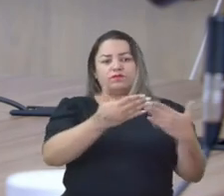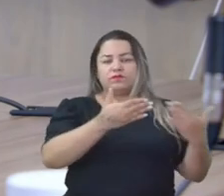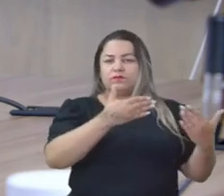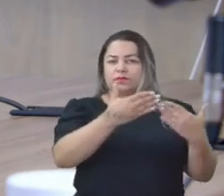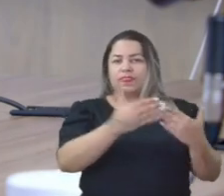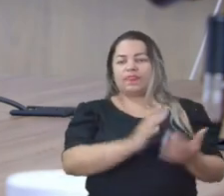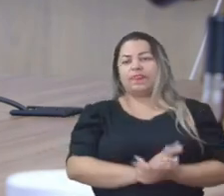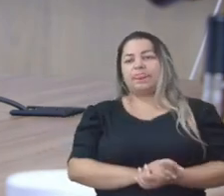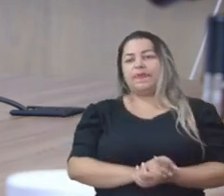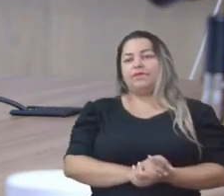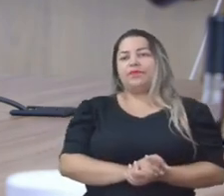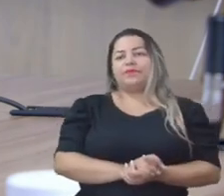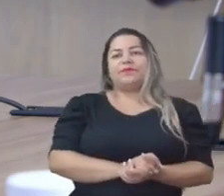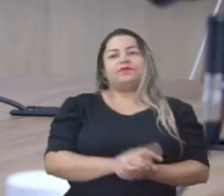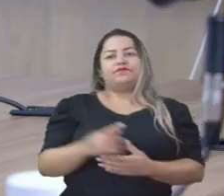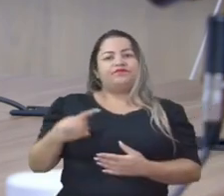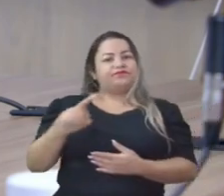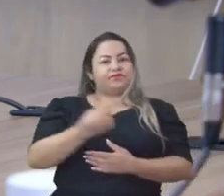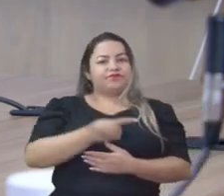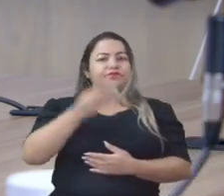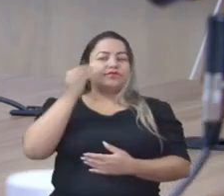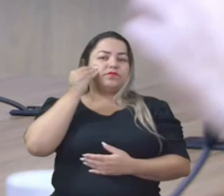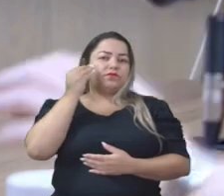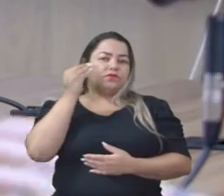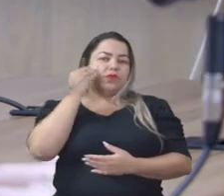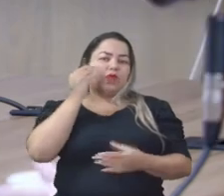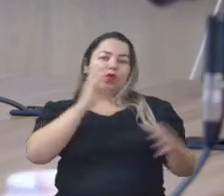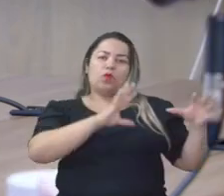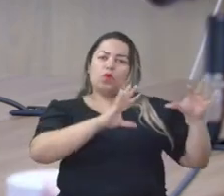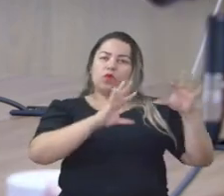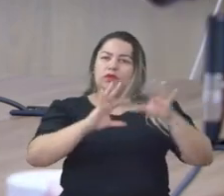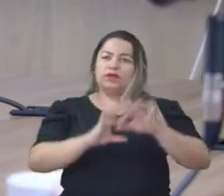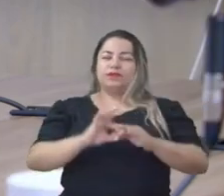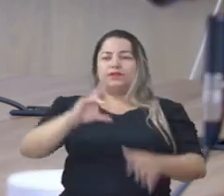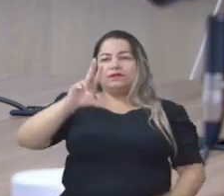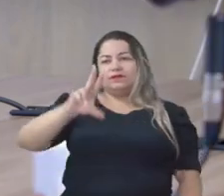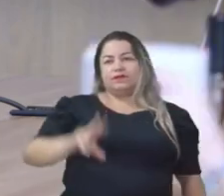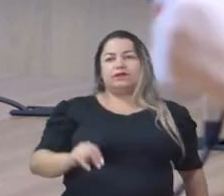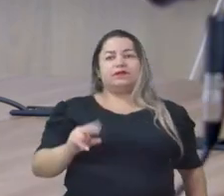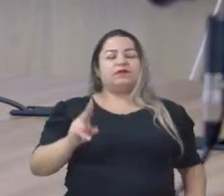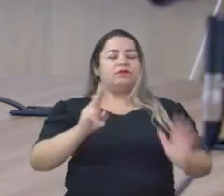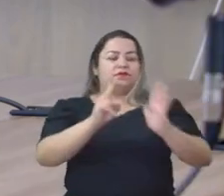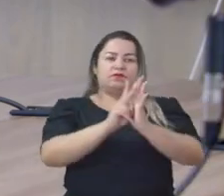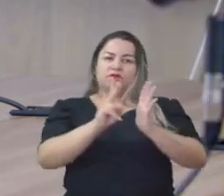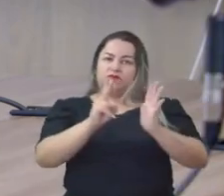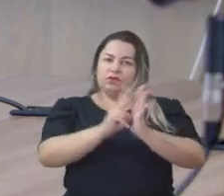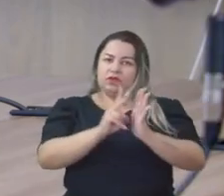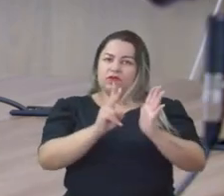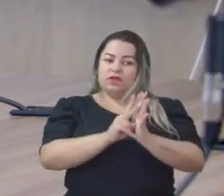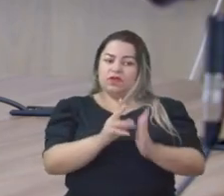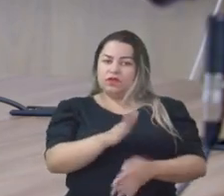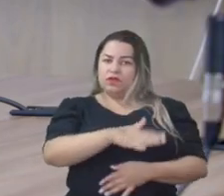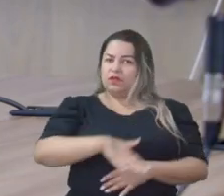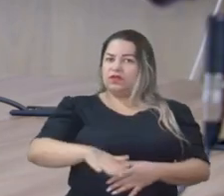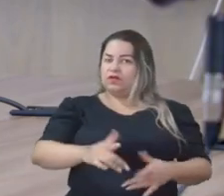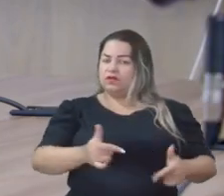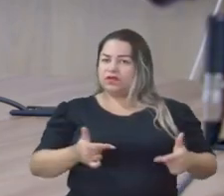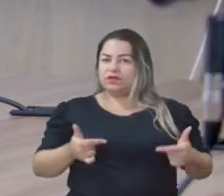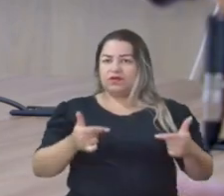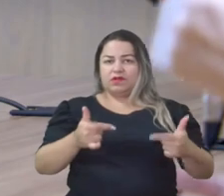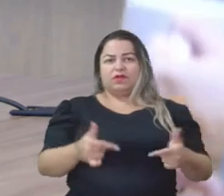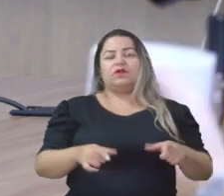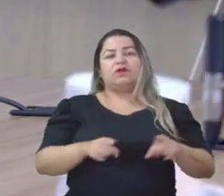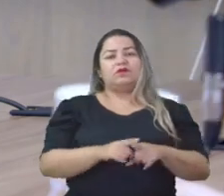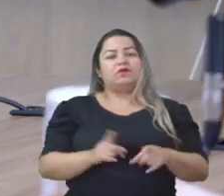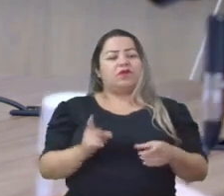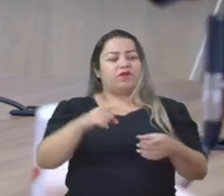assim, quando a gente tenta pegar um contexto não indígena, assim, a galera que era mais guerreira, que era, tipo,